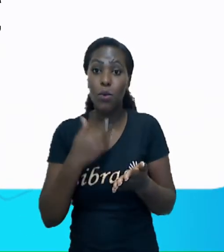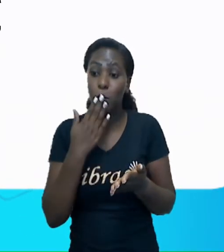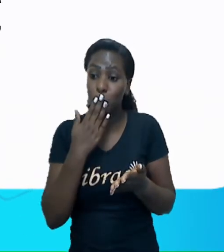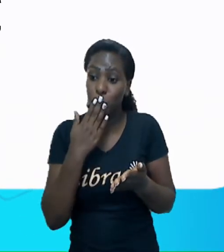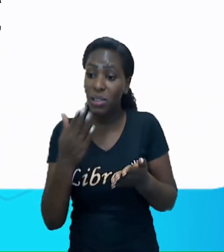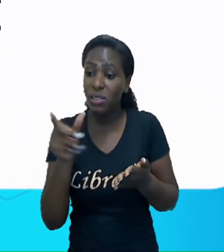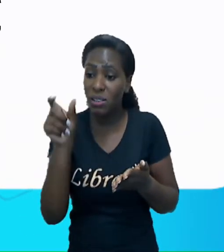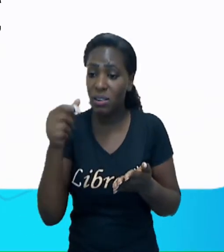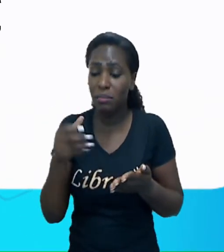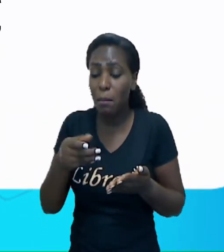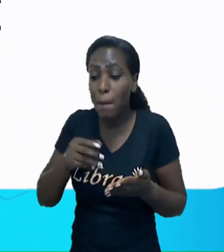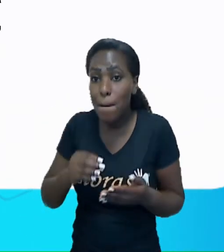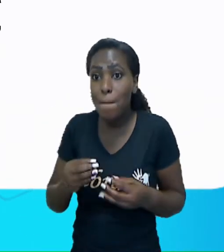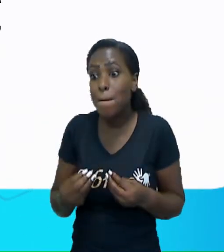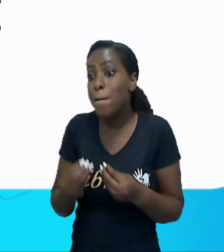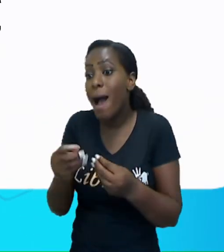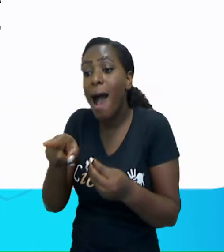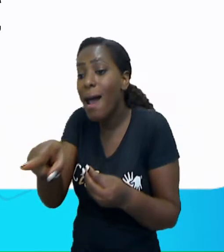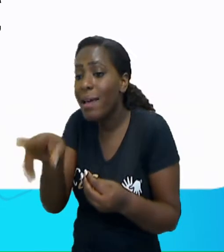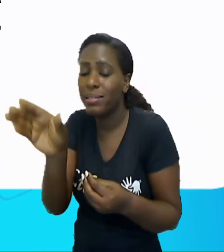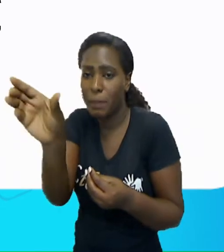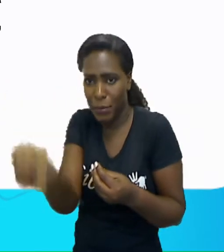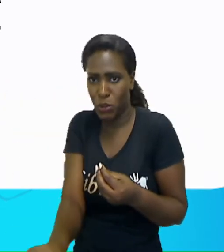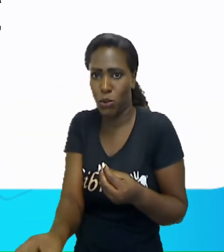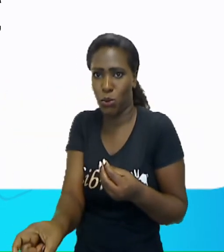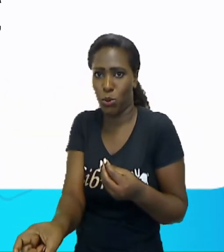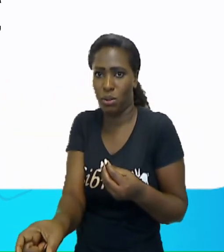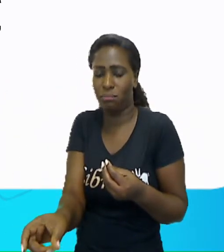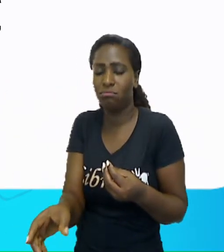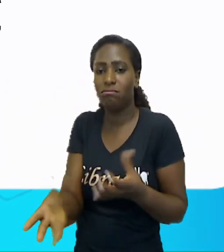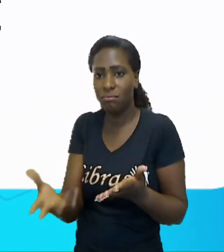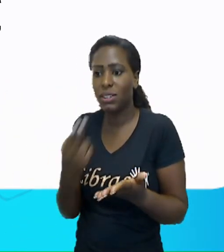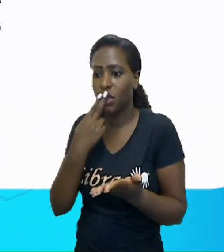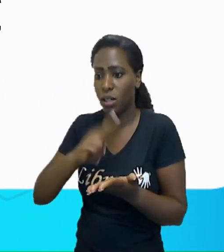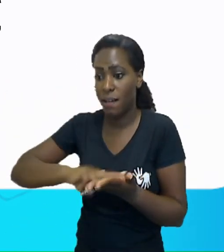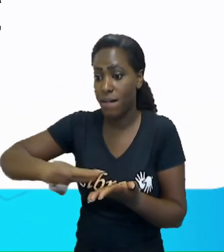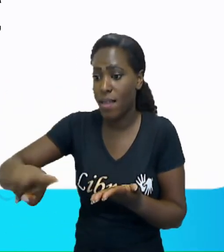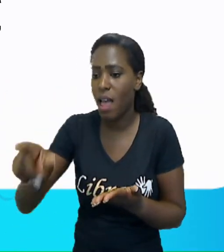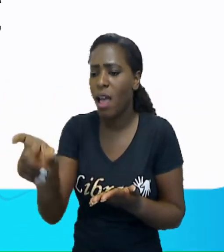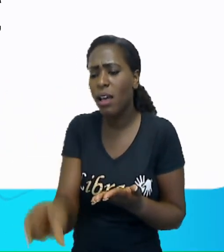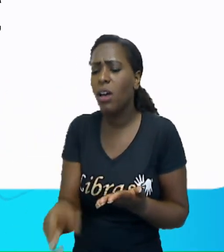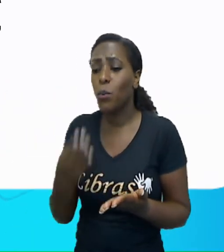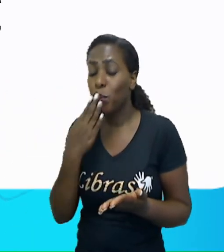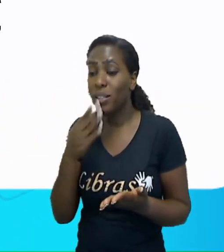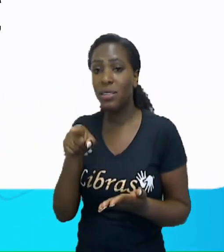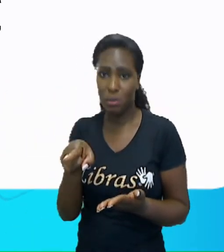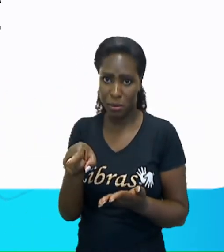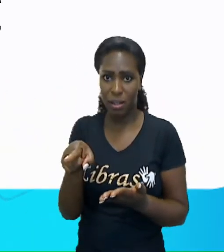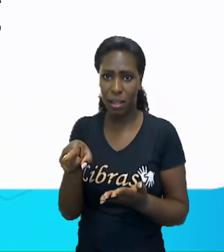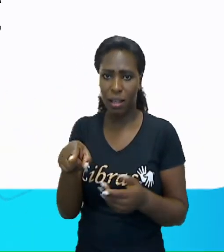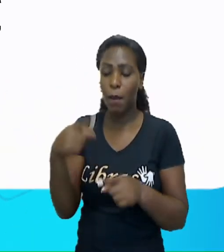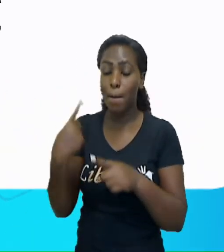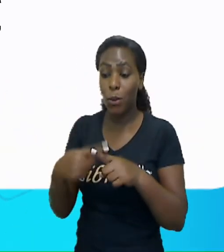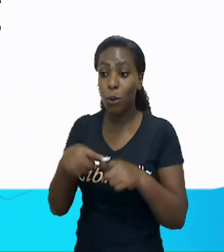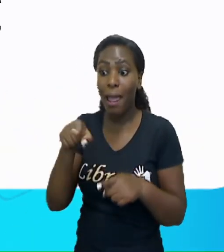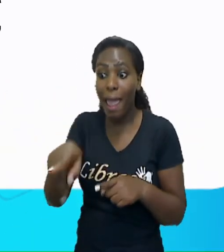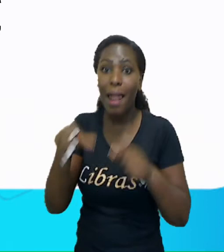ter também uma base argumentativa. Isso. O significado, né,